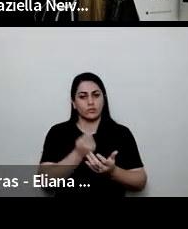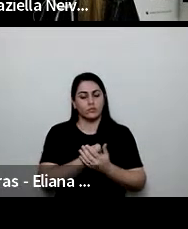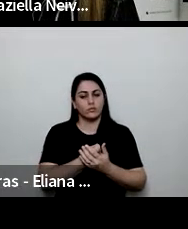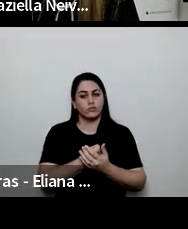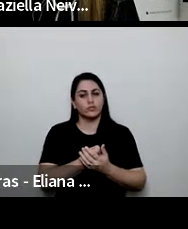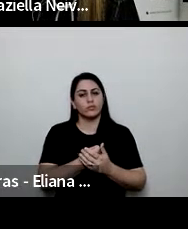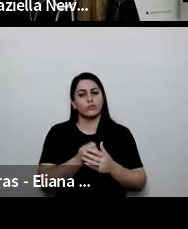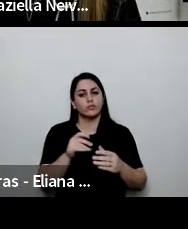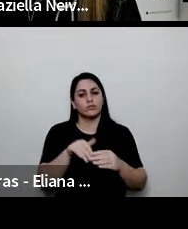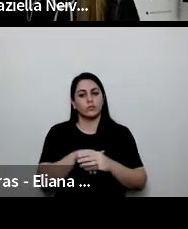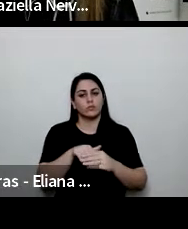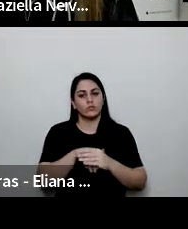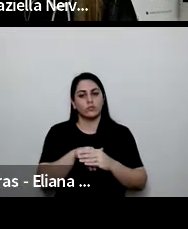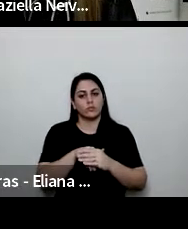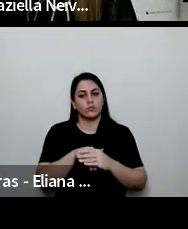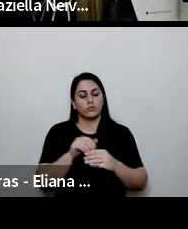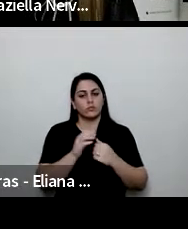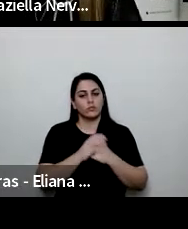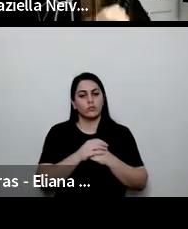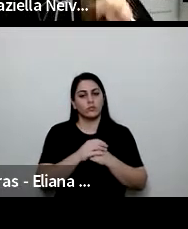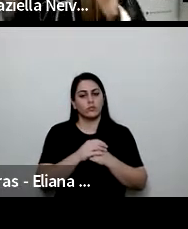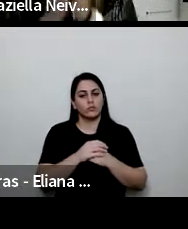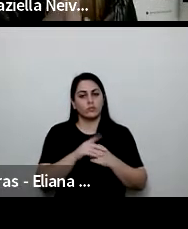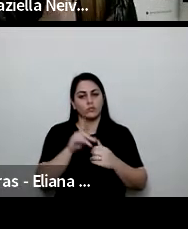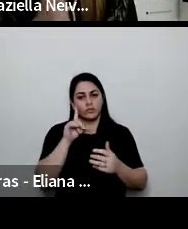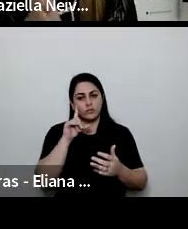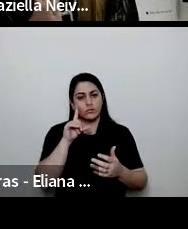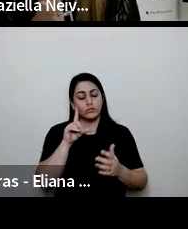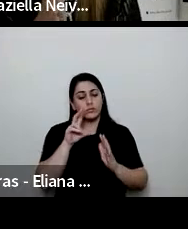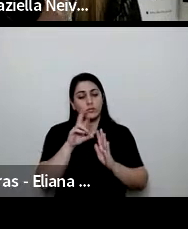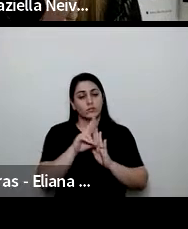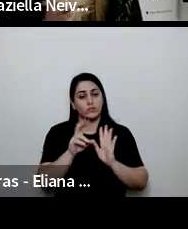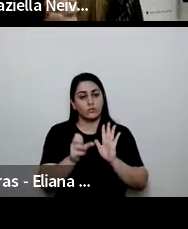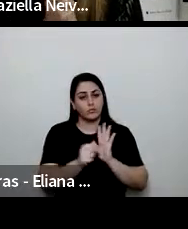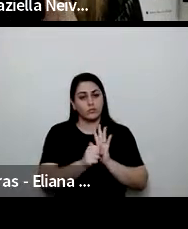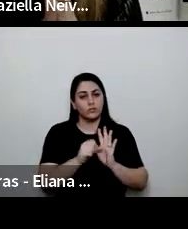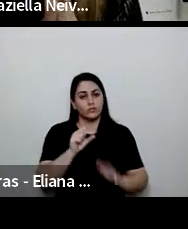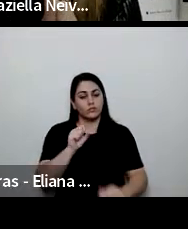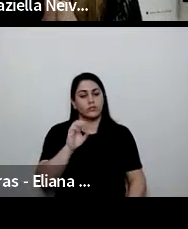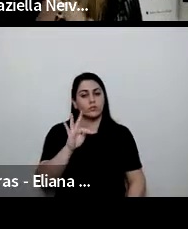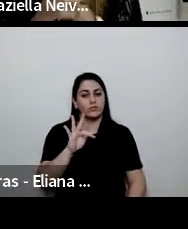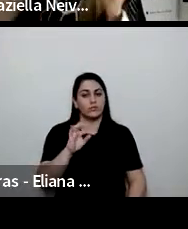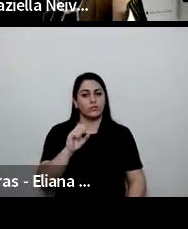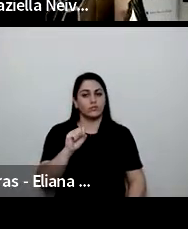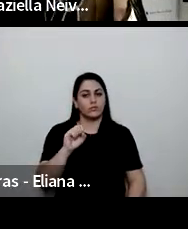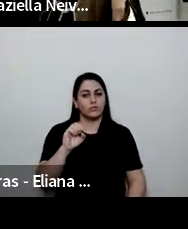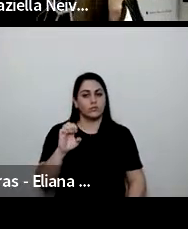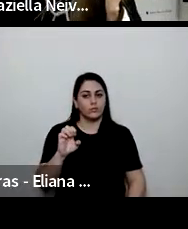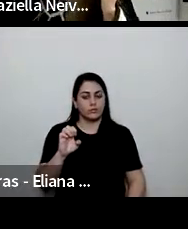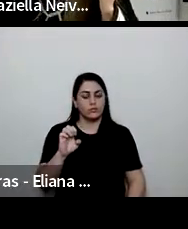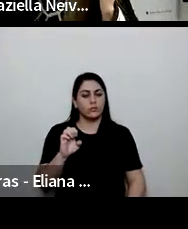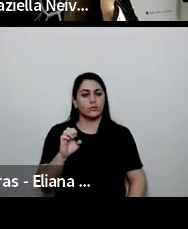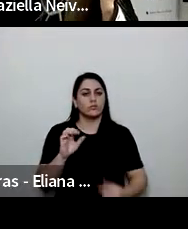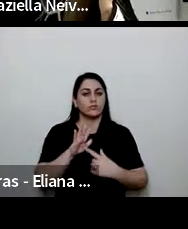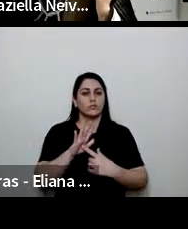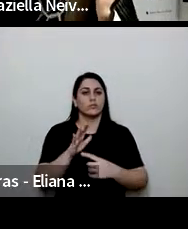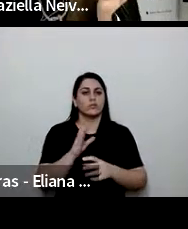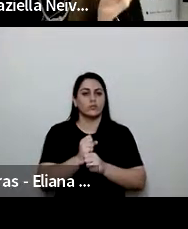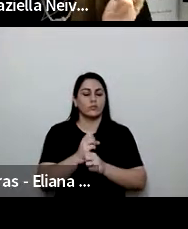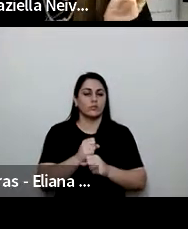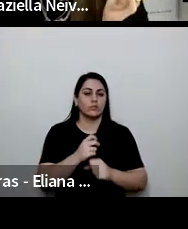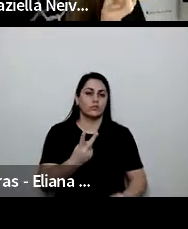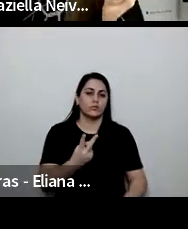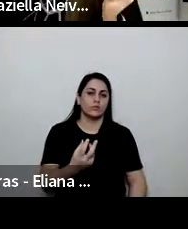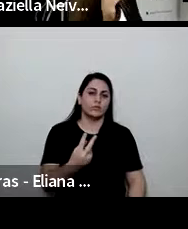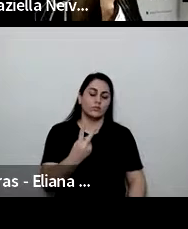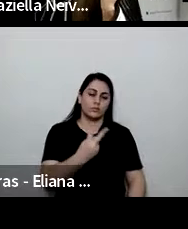de natureza eleitoral seja porque as resoluções do TSE que tratam das prestações de contas seja a 23